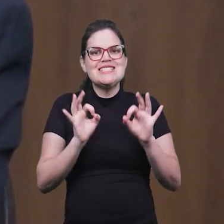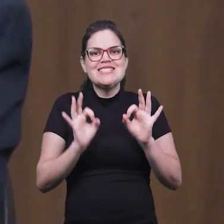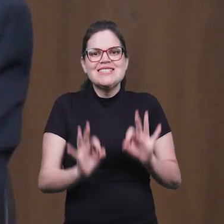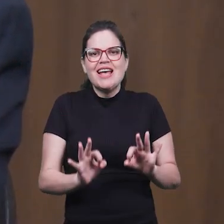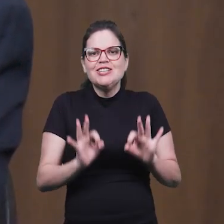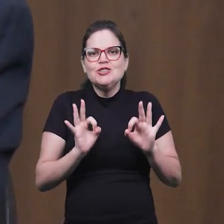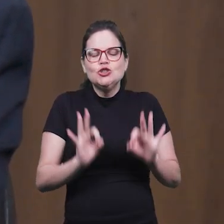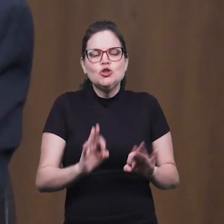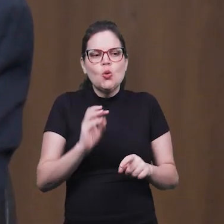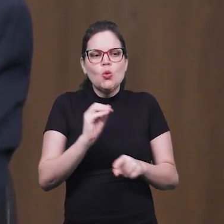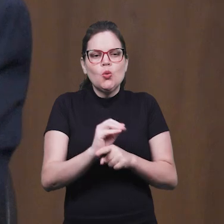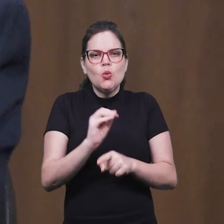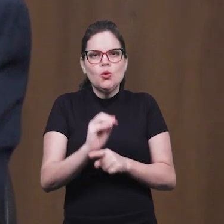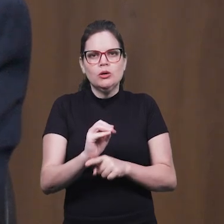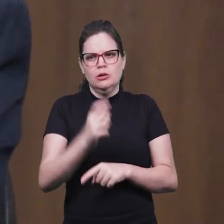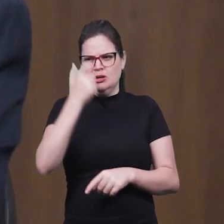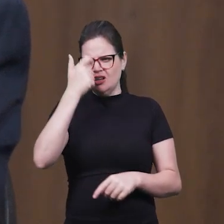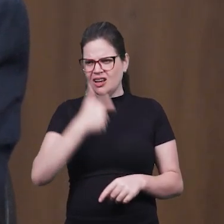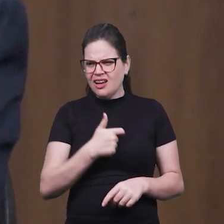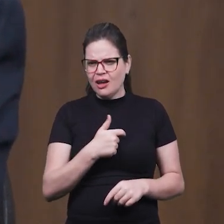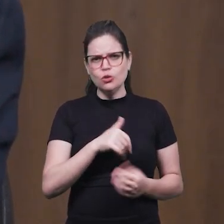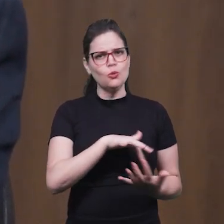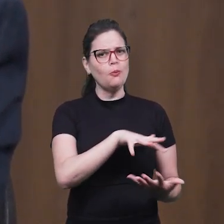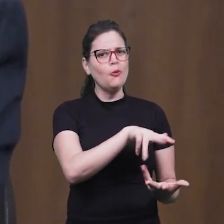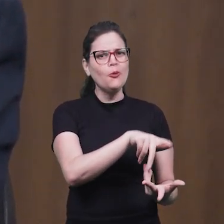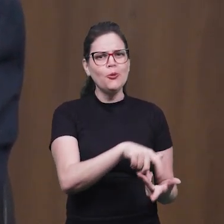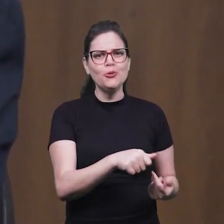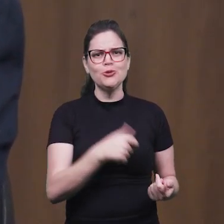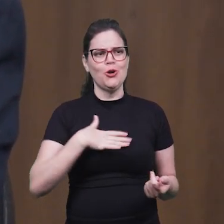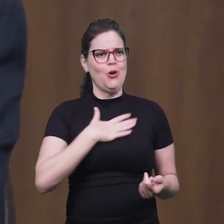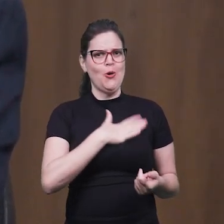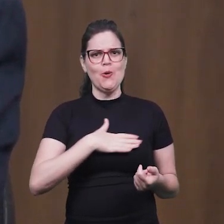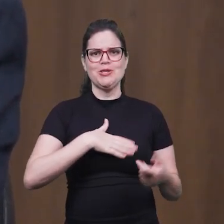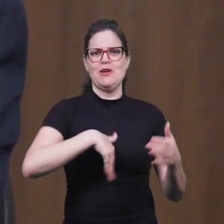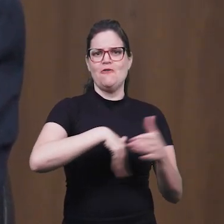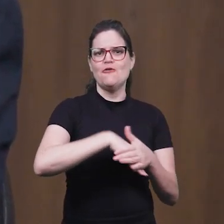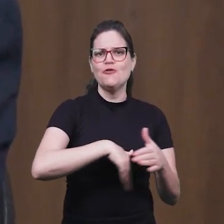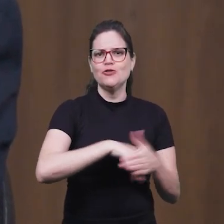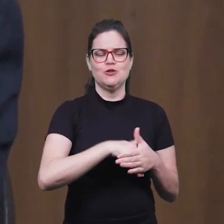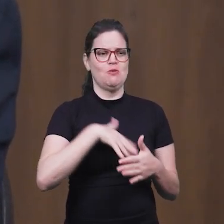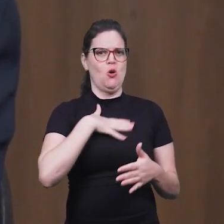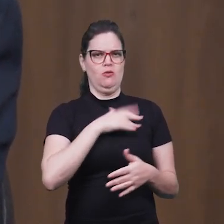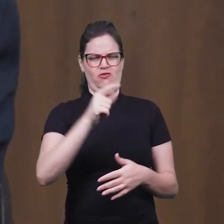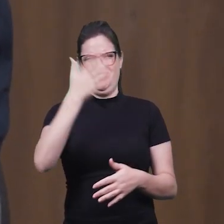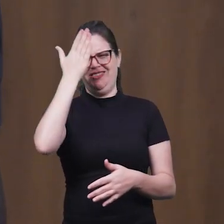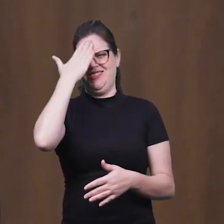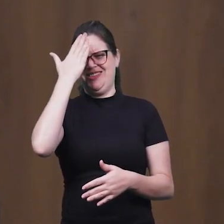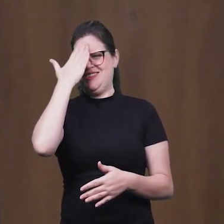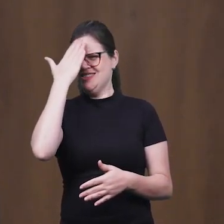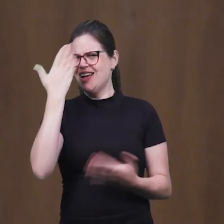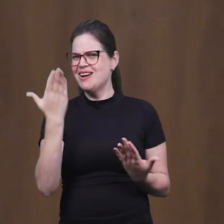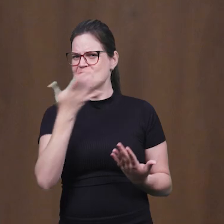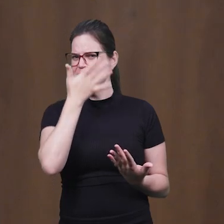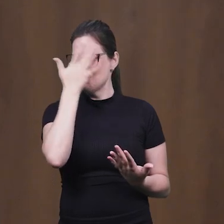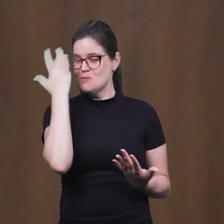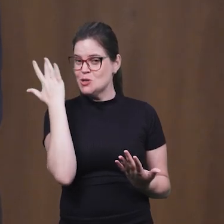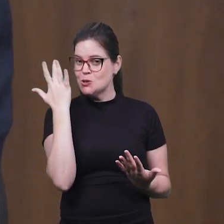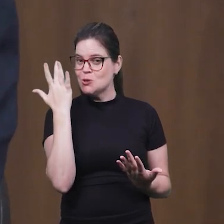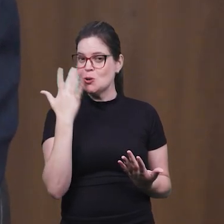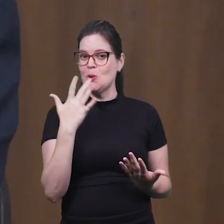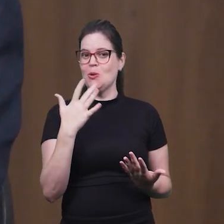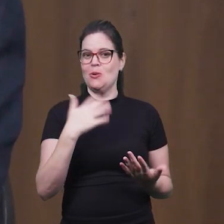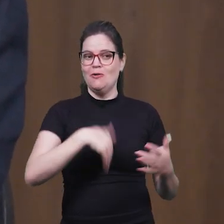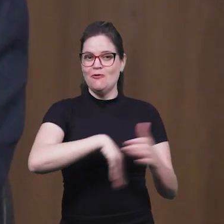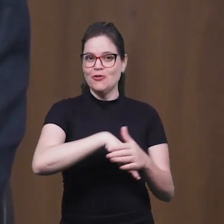pô. Eu era acostumado com futebol, aquela coisa toda. Só que o futebol, o jogador de futebol é muito avacalhado, aquela coisa